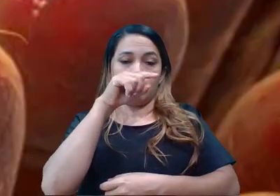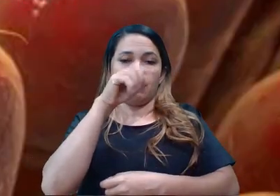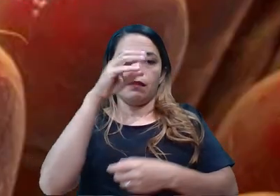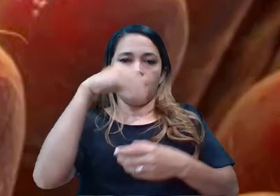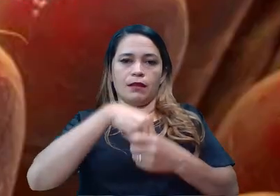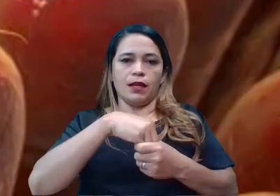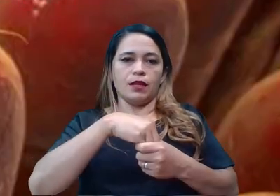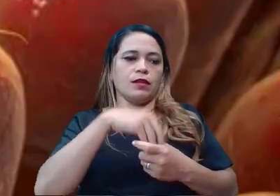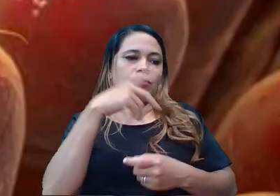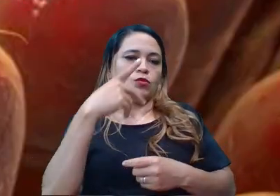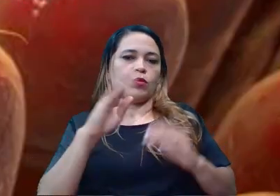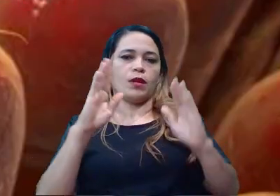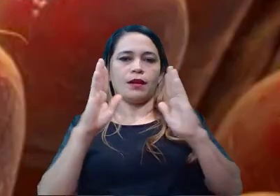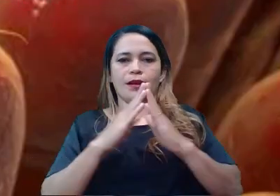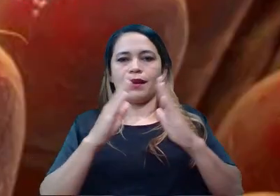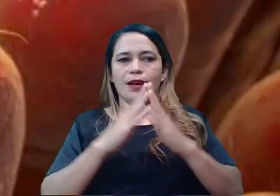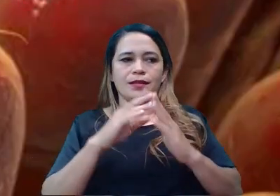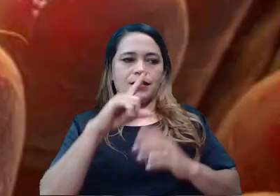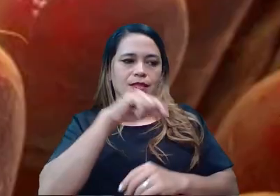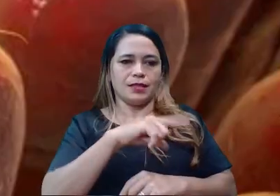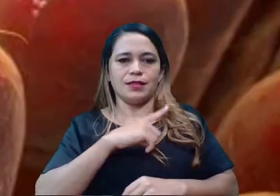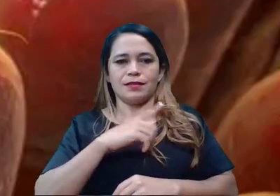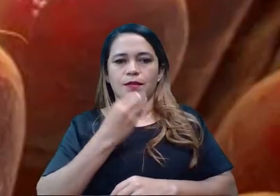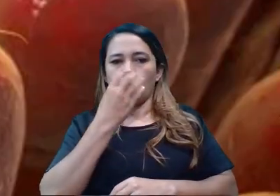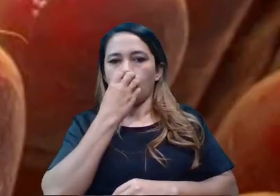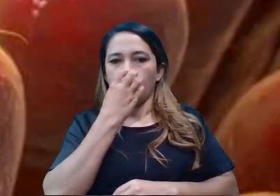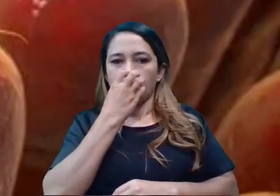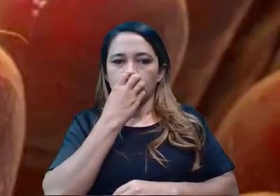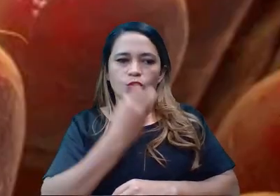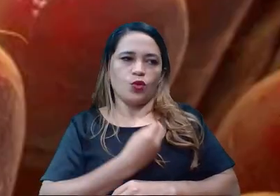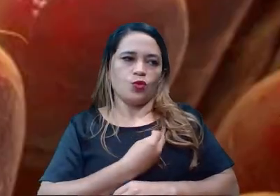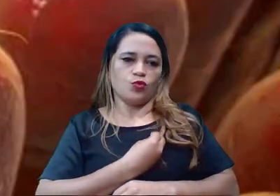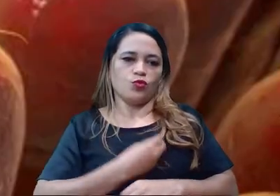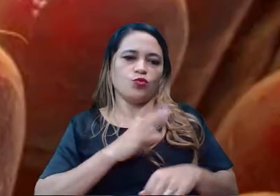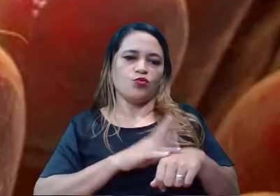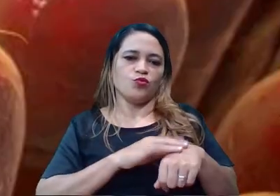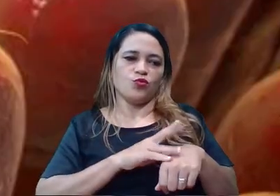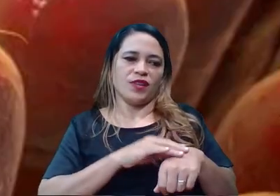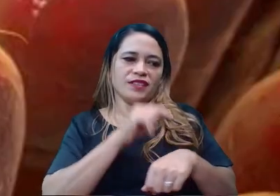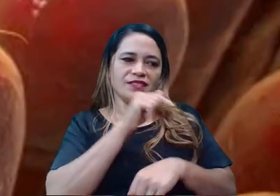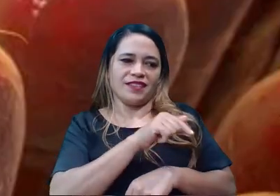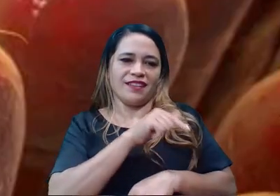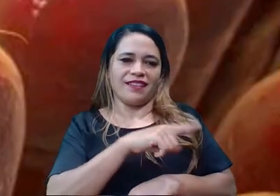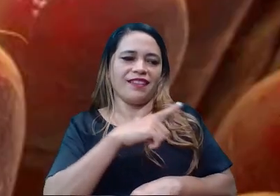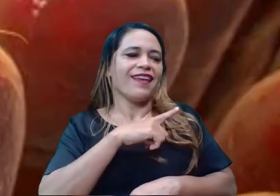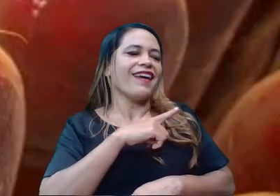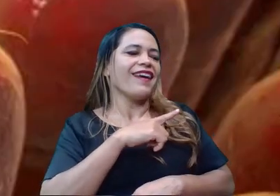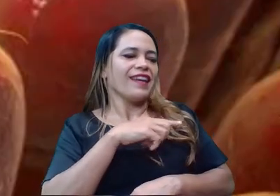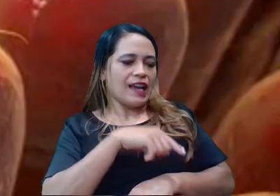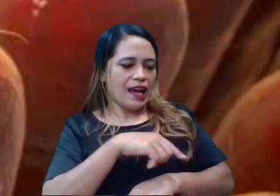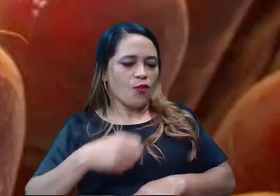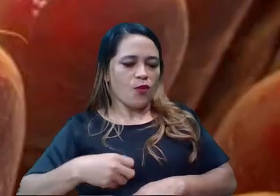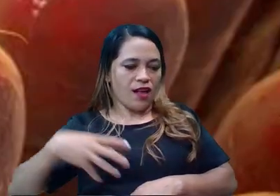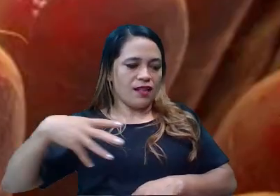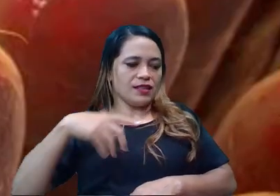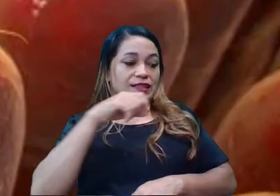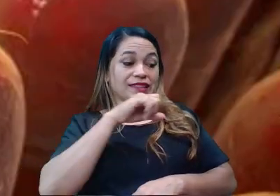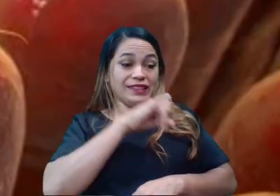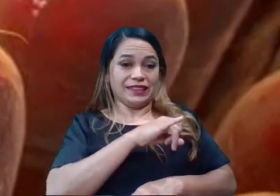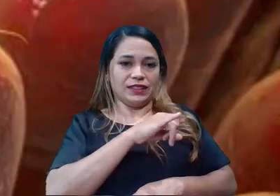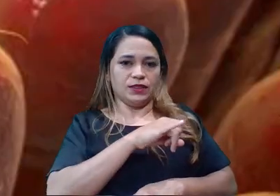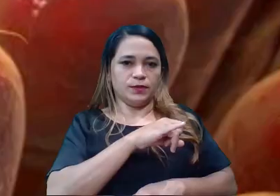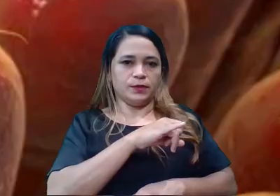cachorro contaminado? Aí a chance é muito grande. Então, olha o problema. Você tem um cachorro com leishmaniose em casa. Se o mosquito